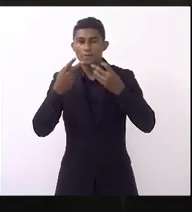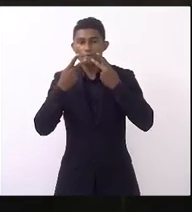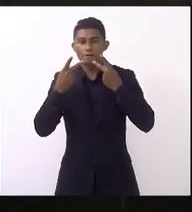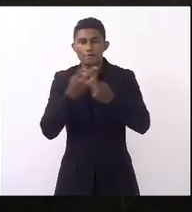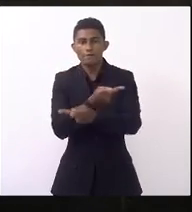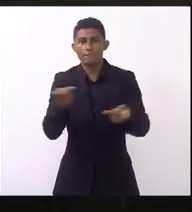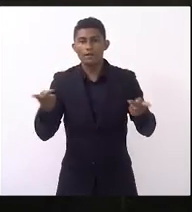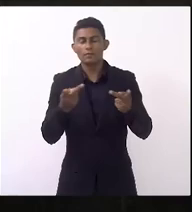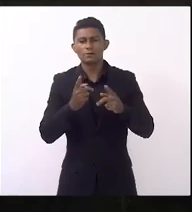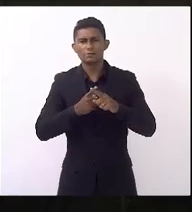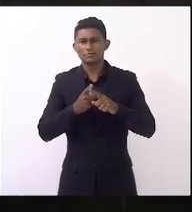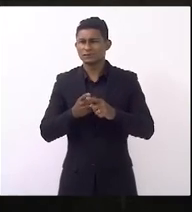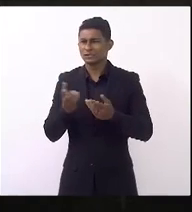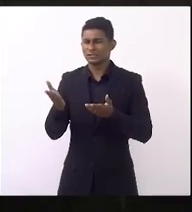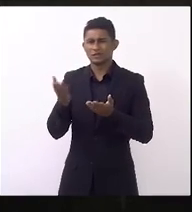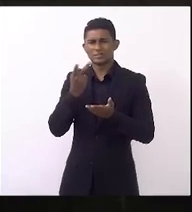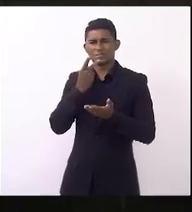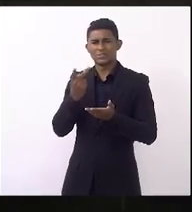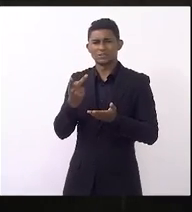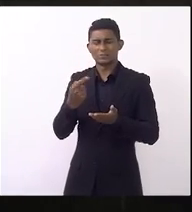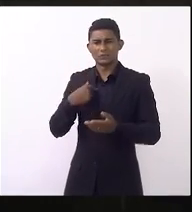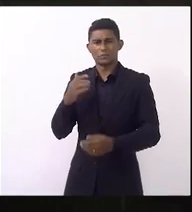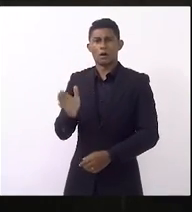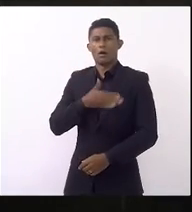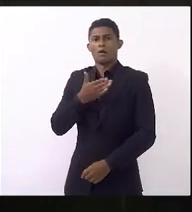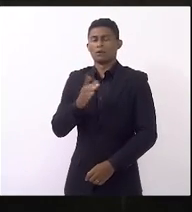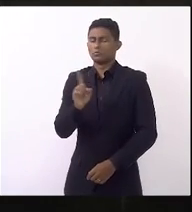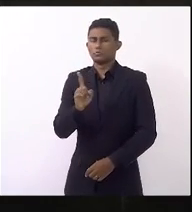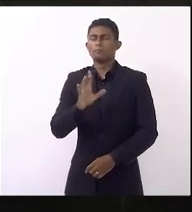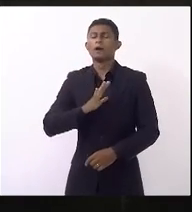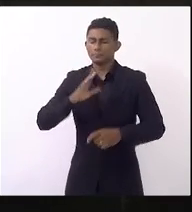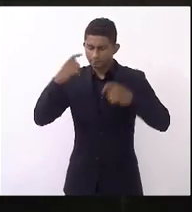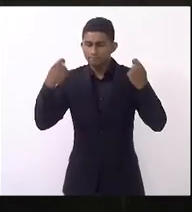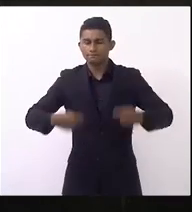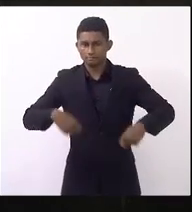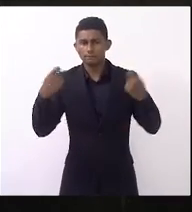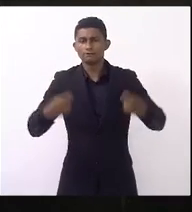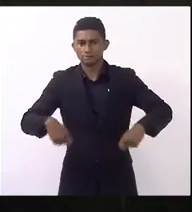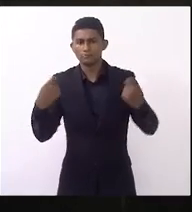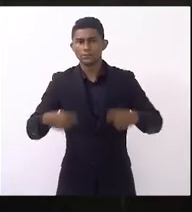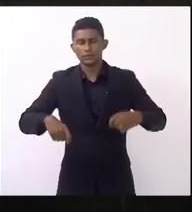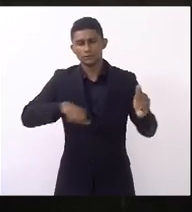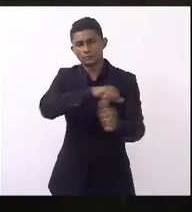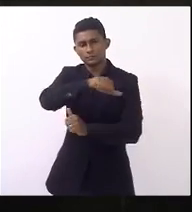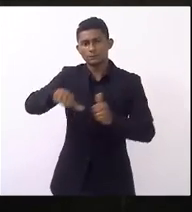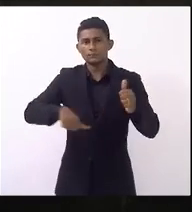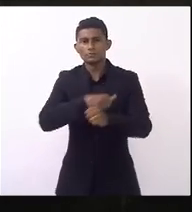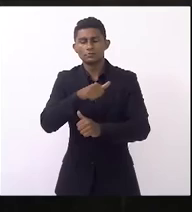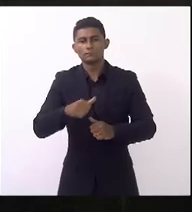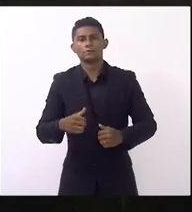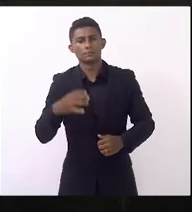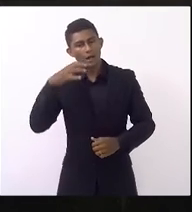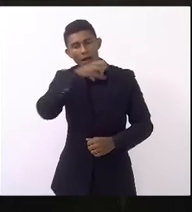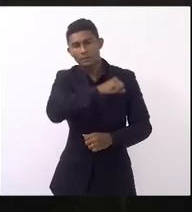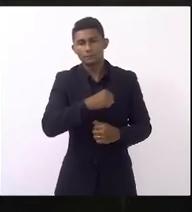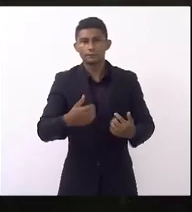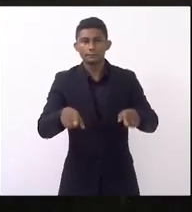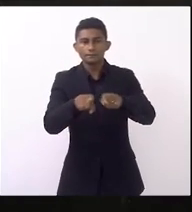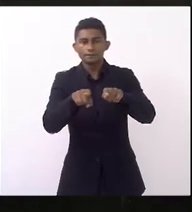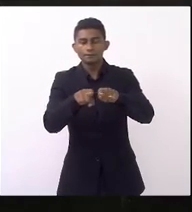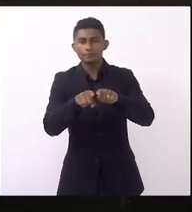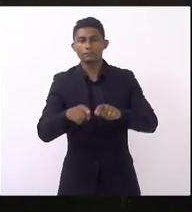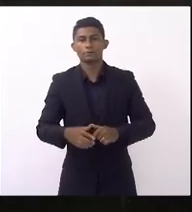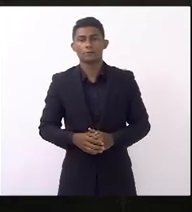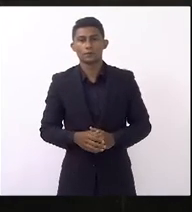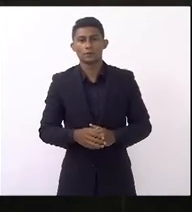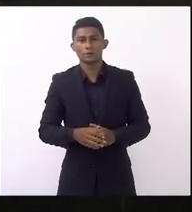atrocidade que, de novo, não surpreende, mas precisa ser revertida o mais brevemente possível. Da mesma maneira,